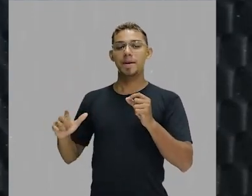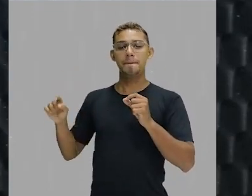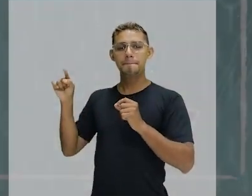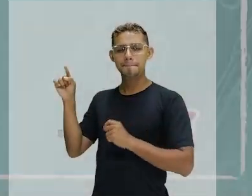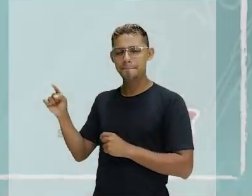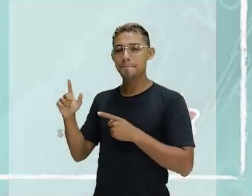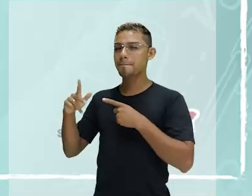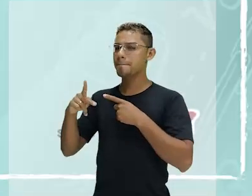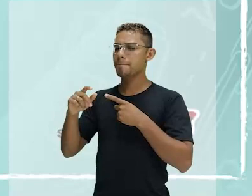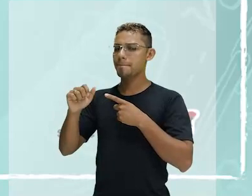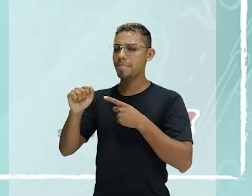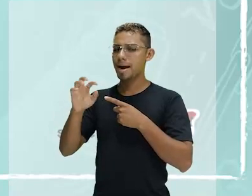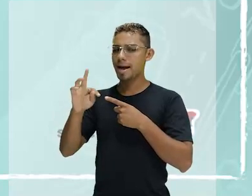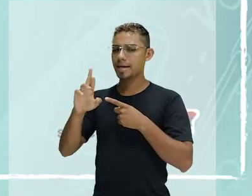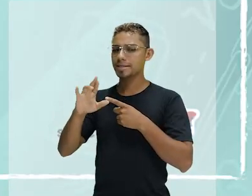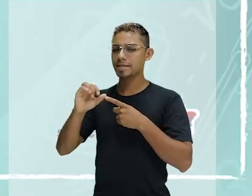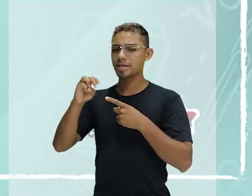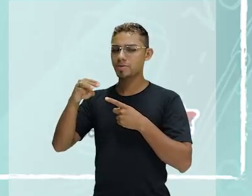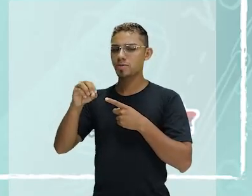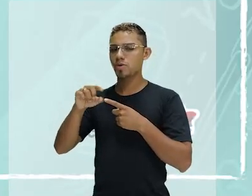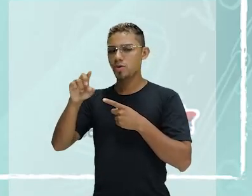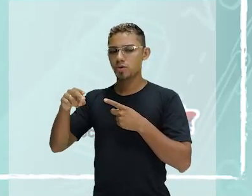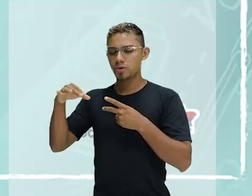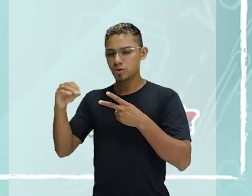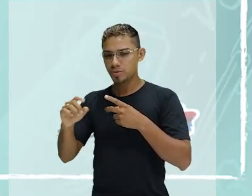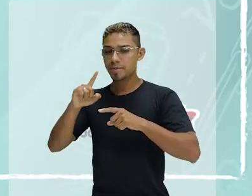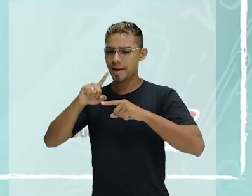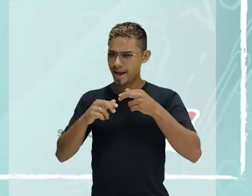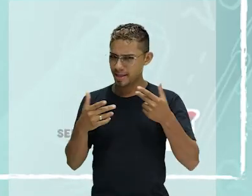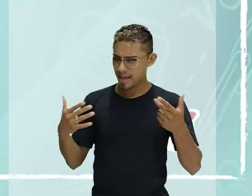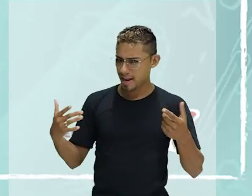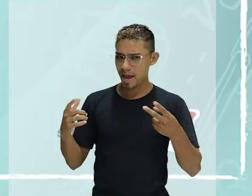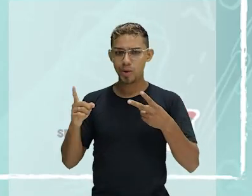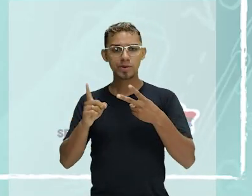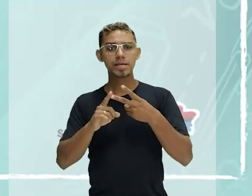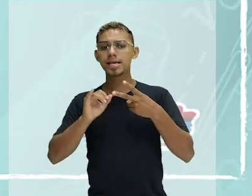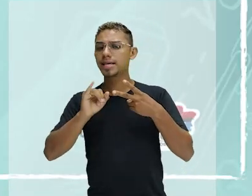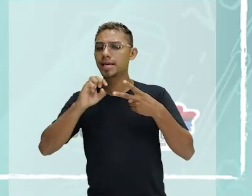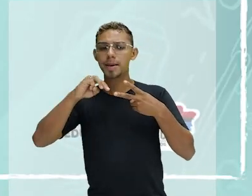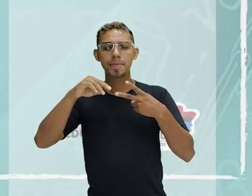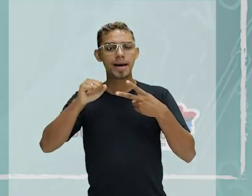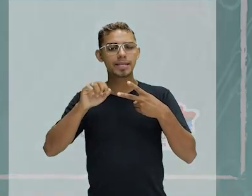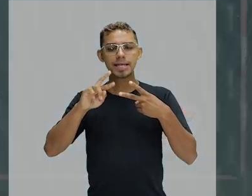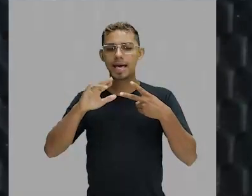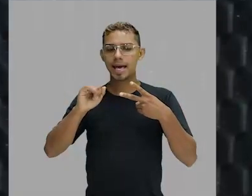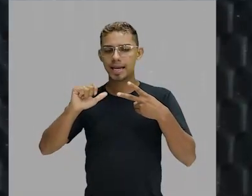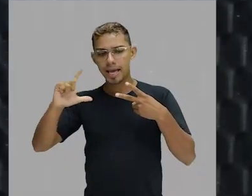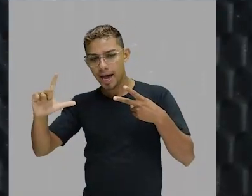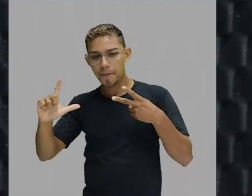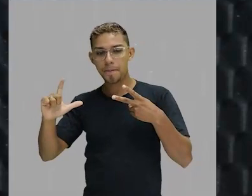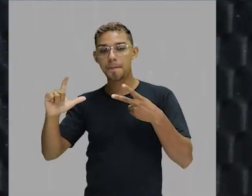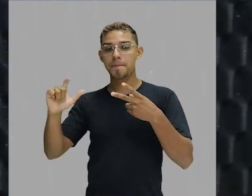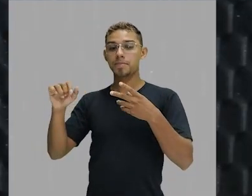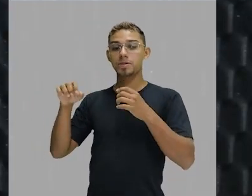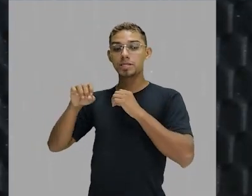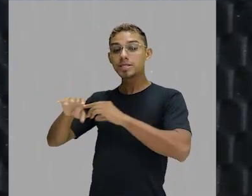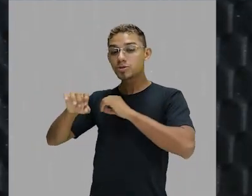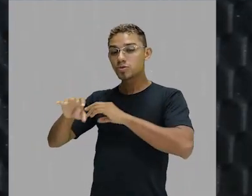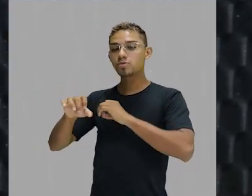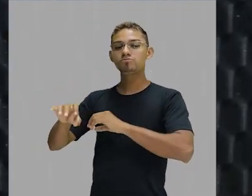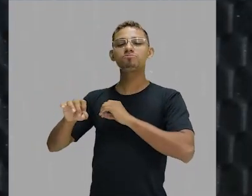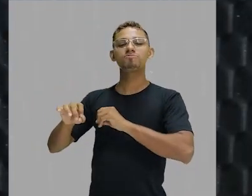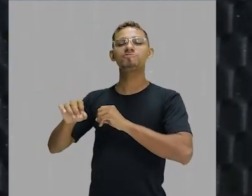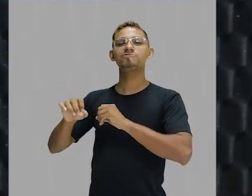patrimônio material e imaterial brasileiro e da humanidade. Meninos, meninas, galera, isso é